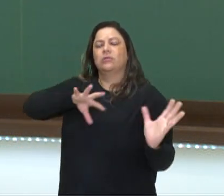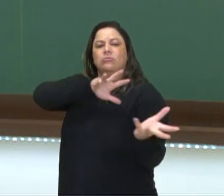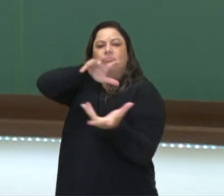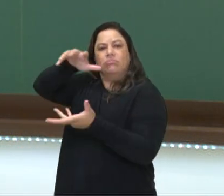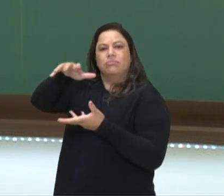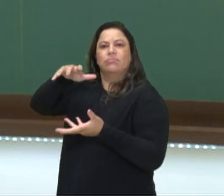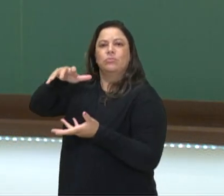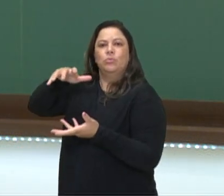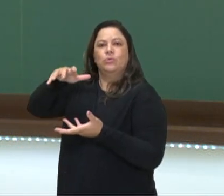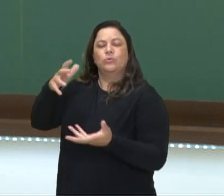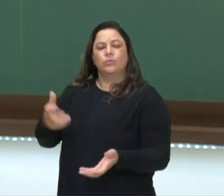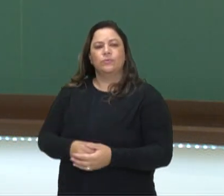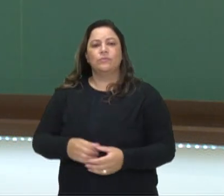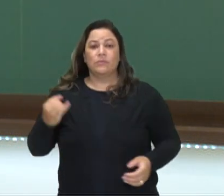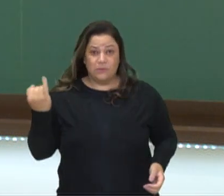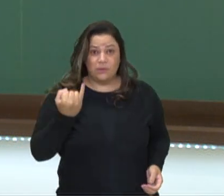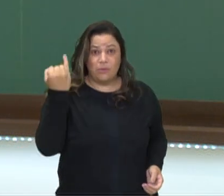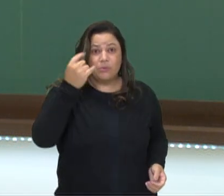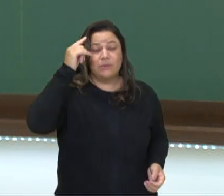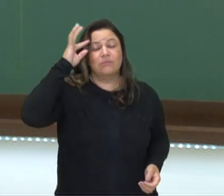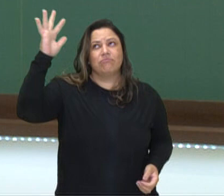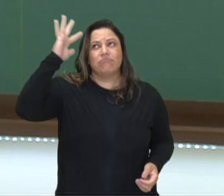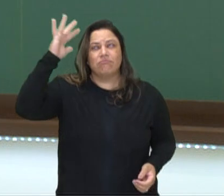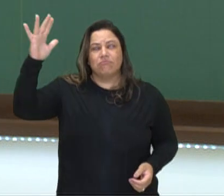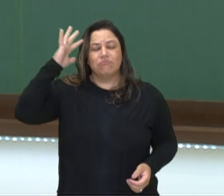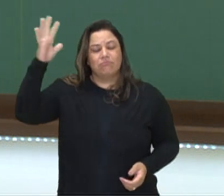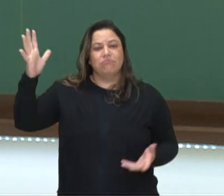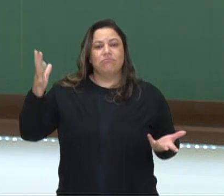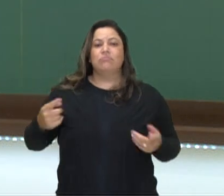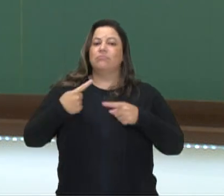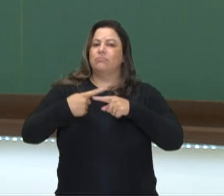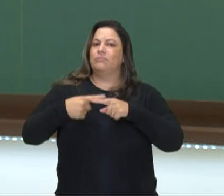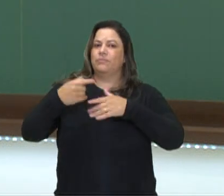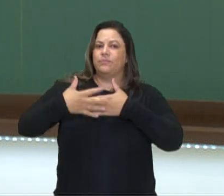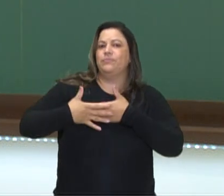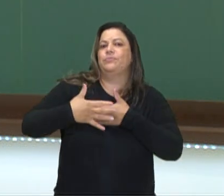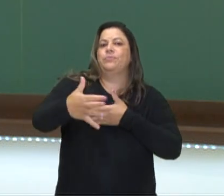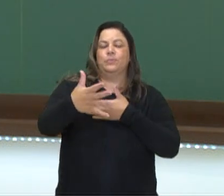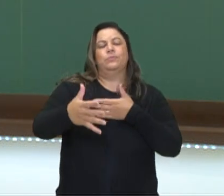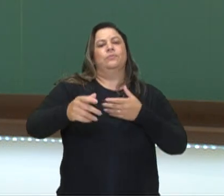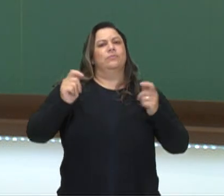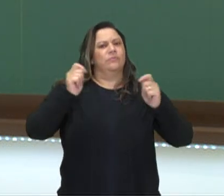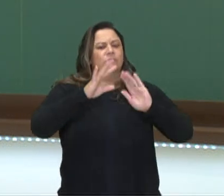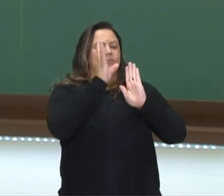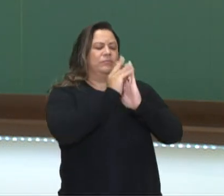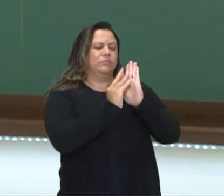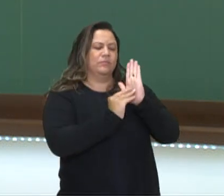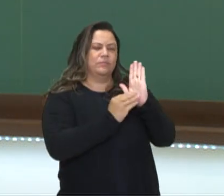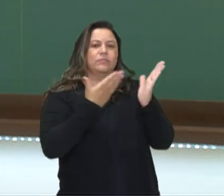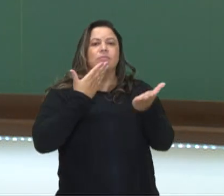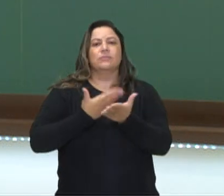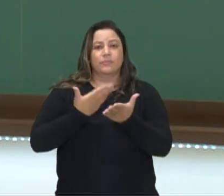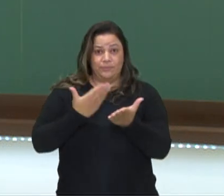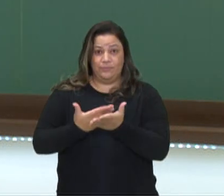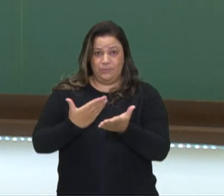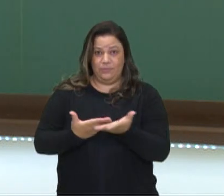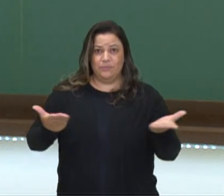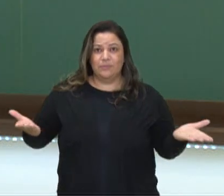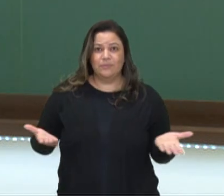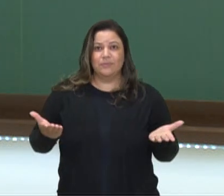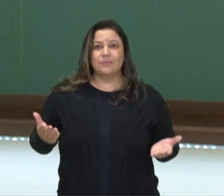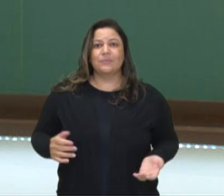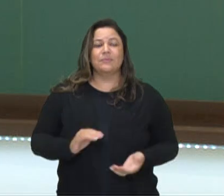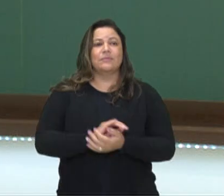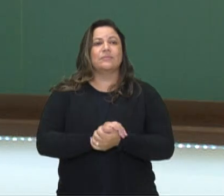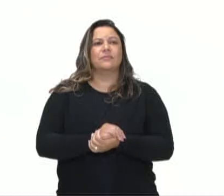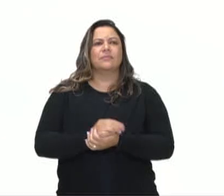É importante você refletir um pouquinho sobre isso para que a partir disso a gente possa trabalhar os conteúdos da nossa aula. E olha aqui, ó. Já